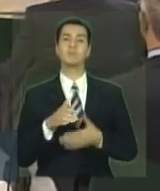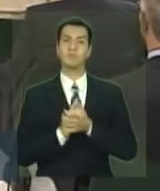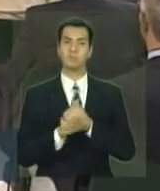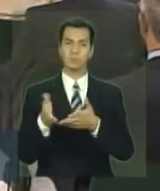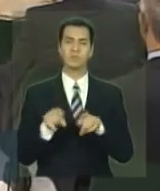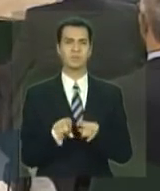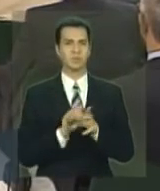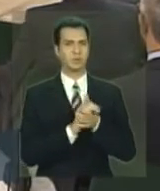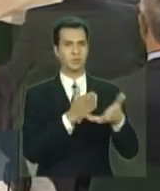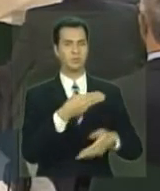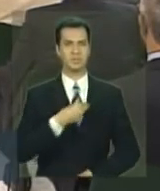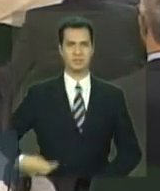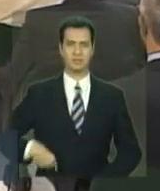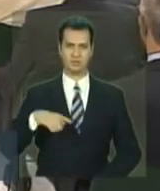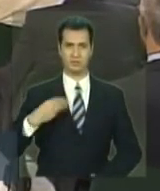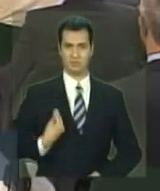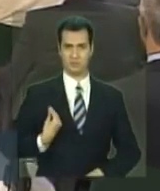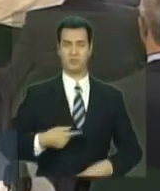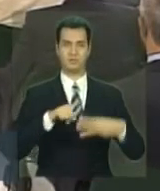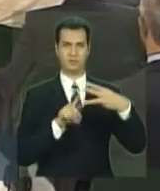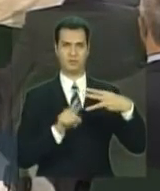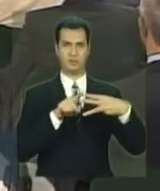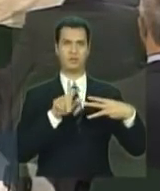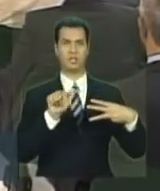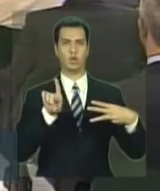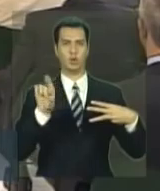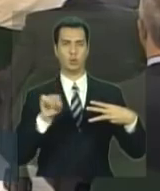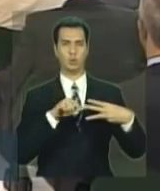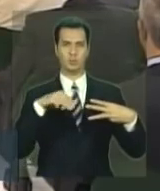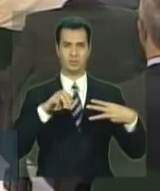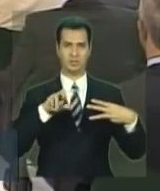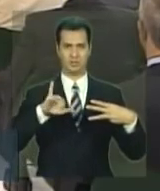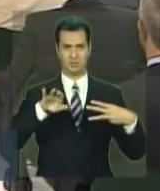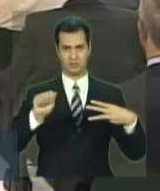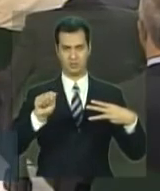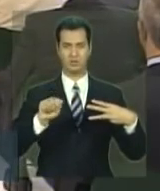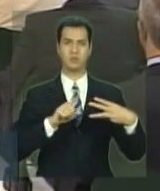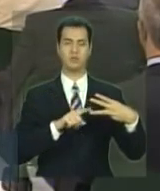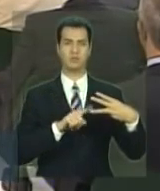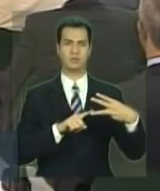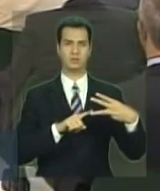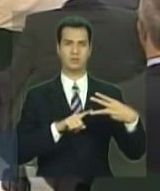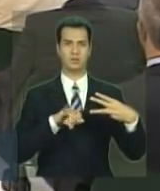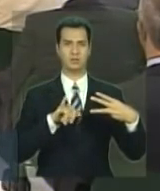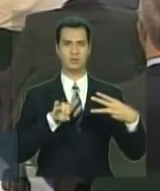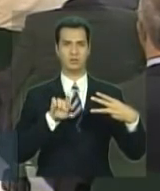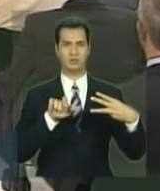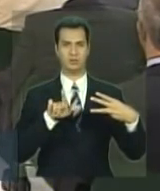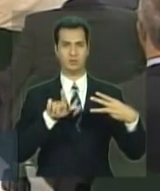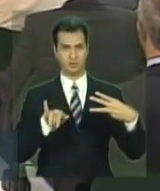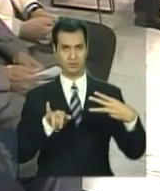ministros aqui presentes, Guido Mantega, Miriam Belchior e Ideli Salvatti.